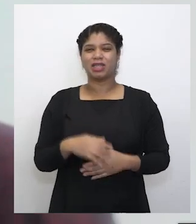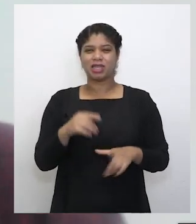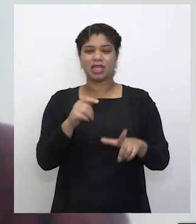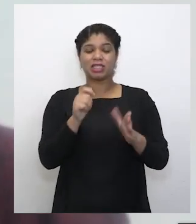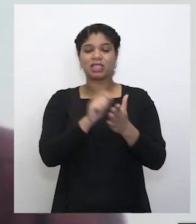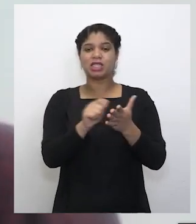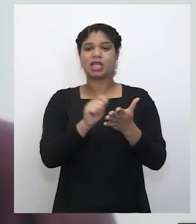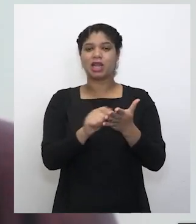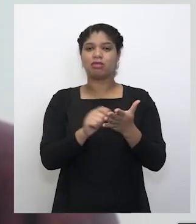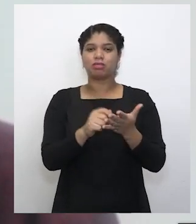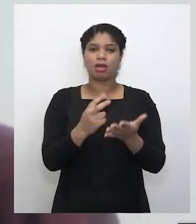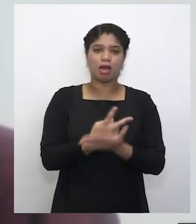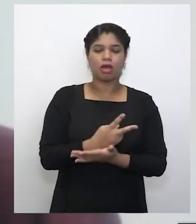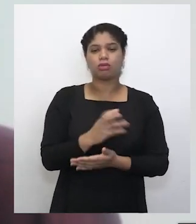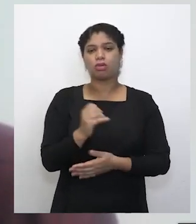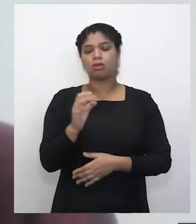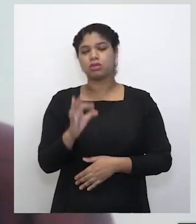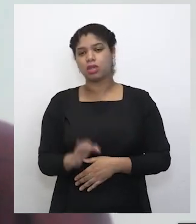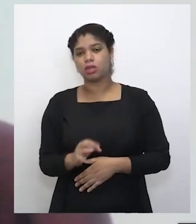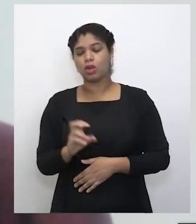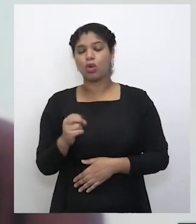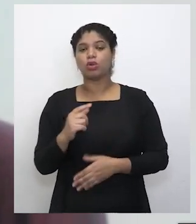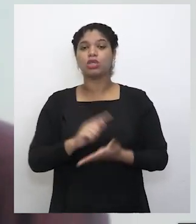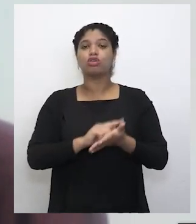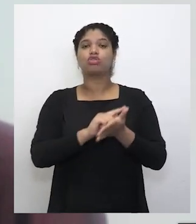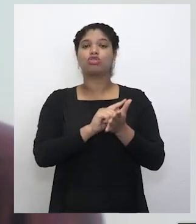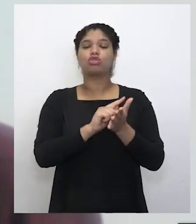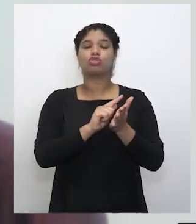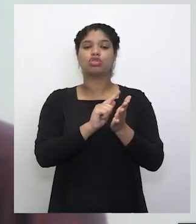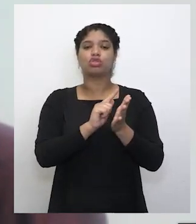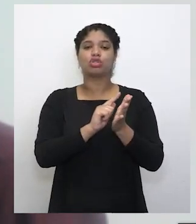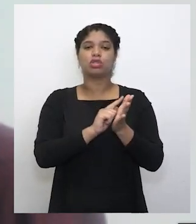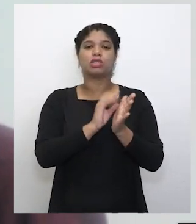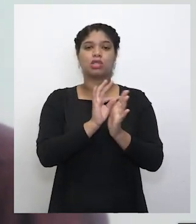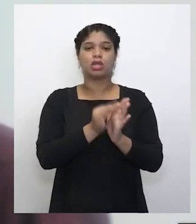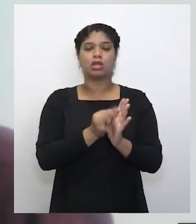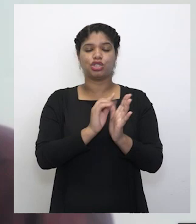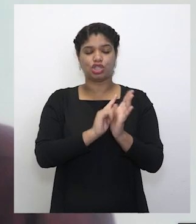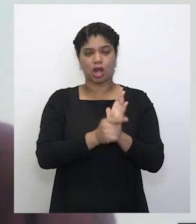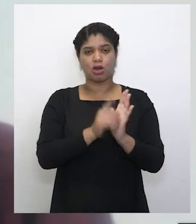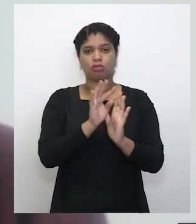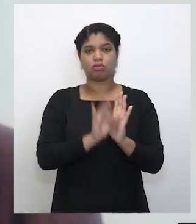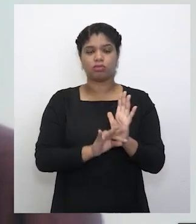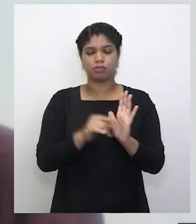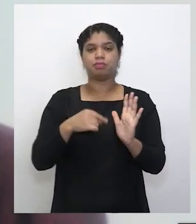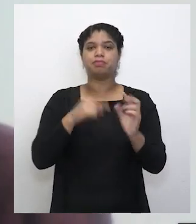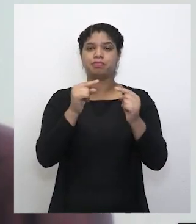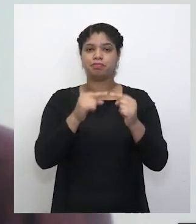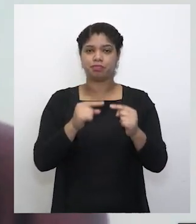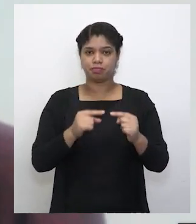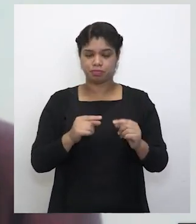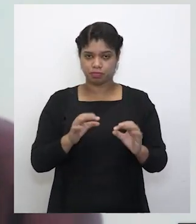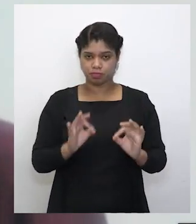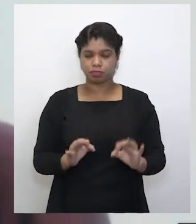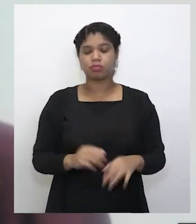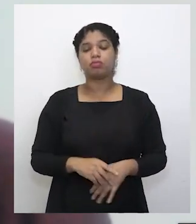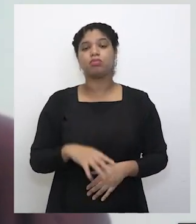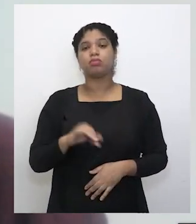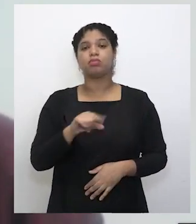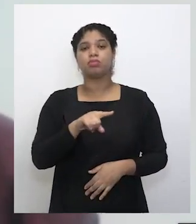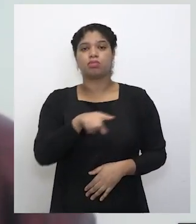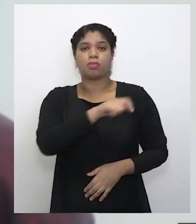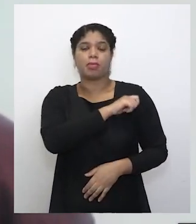ortográficos, se ele permanece coerente ao gênero textual proposto na atividade, se o estudante pontuou